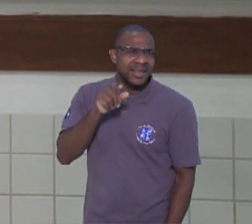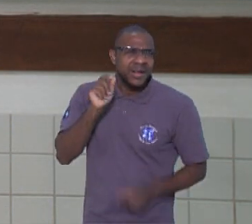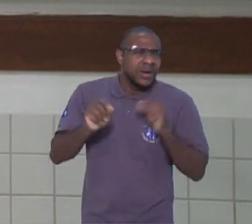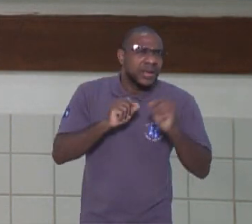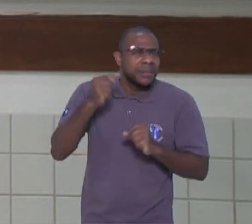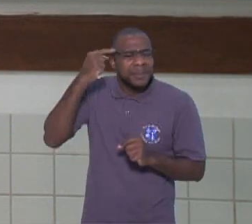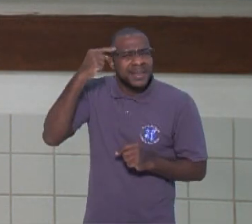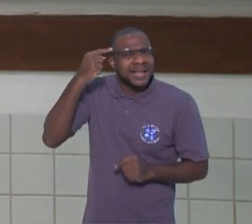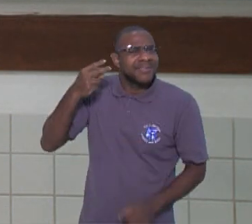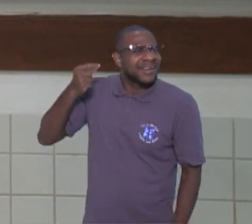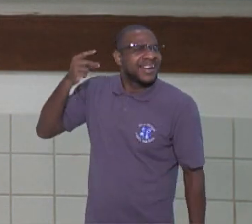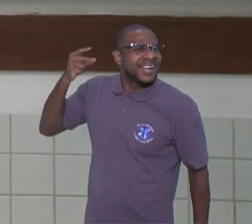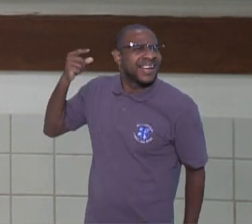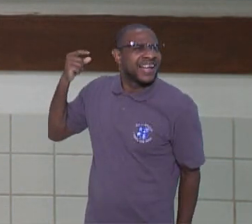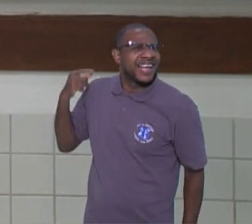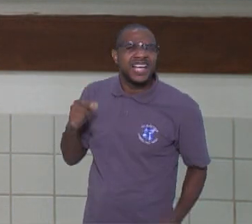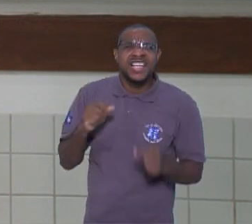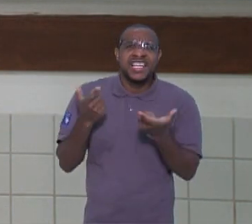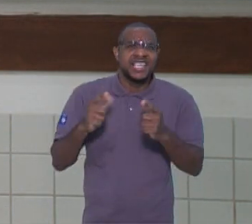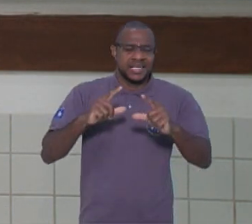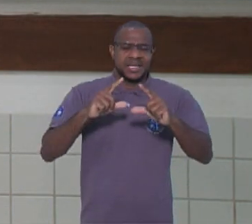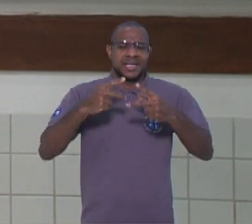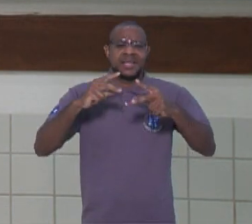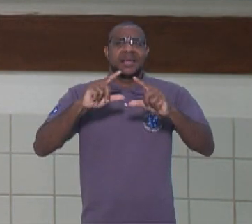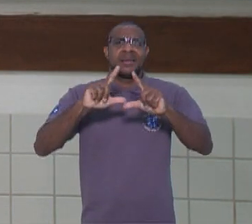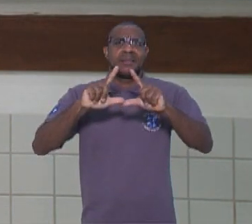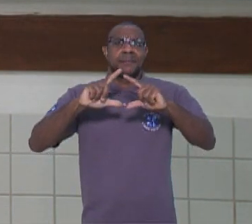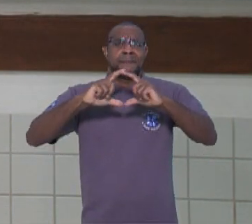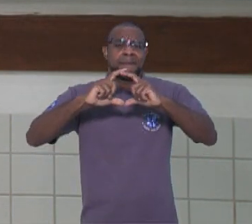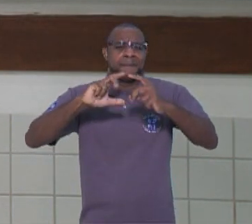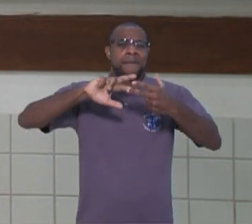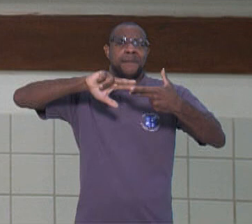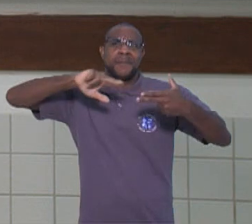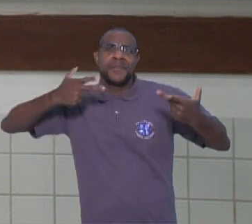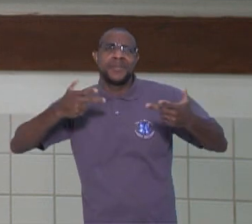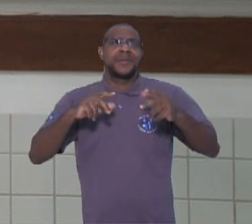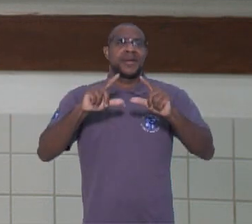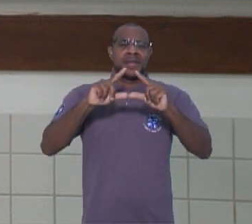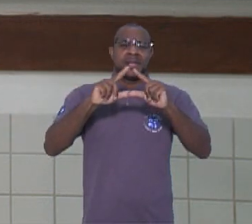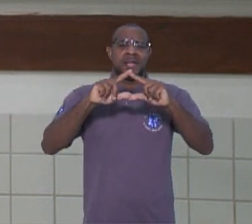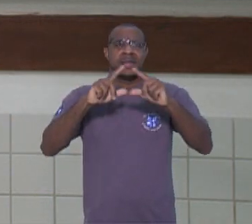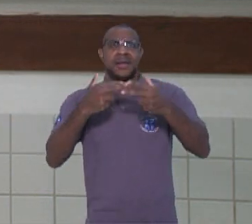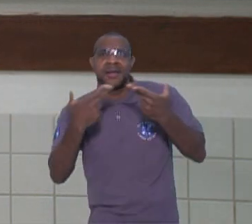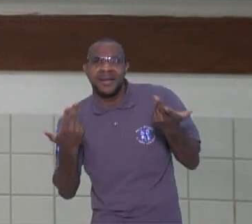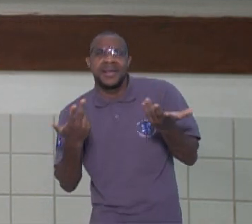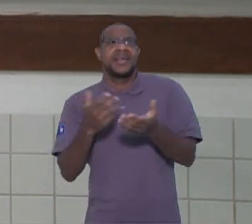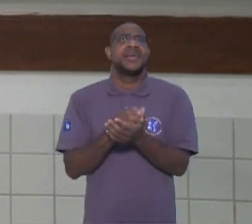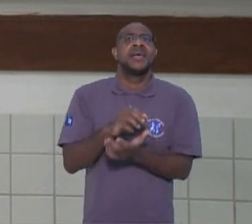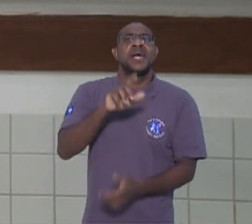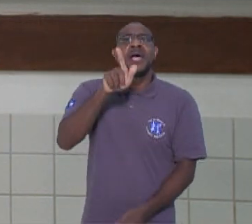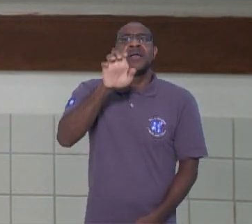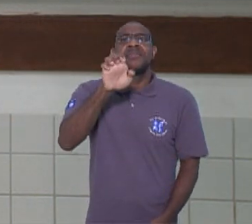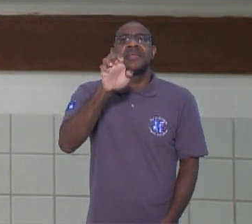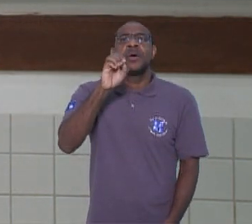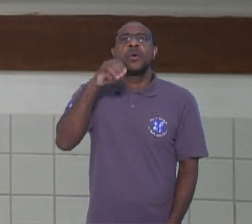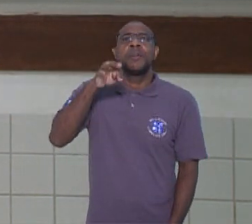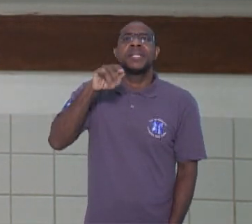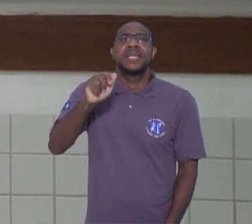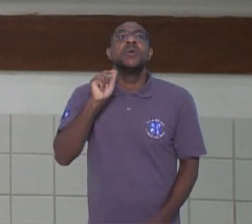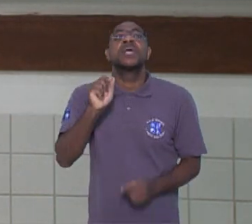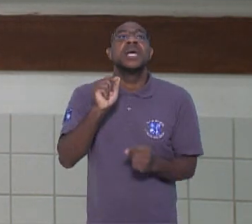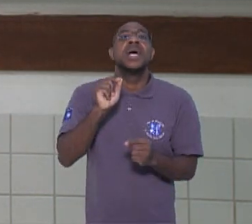pensava lá em geometria, né? Nas figuras planas, eram os gregos. Aí, campeão, muito